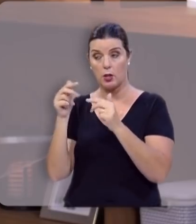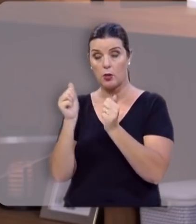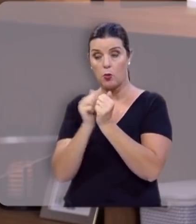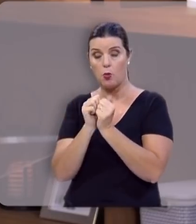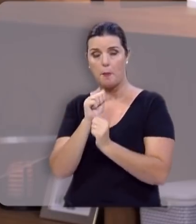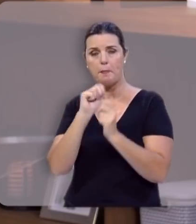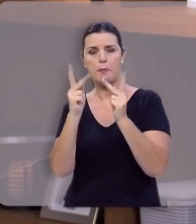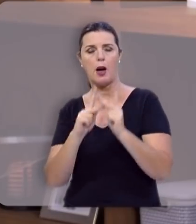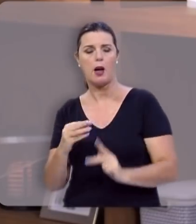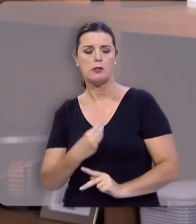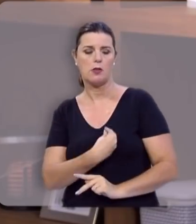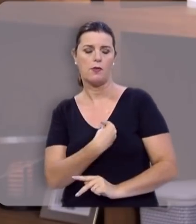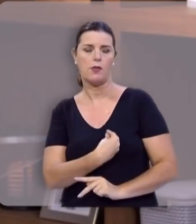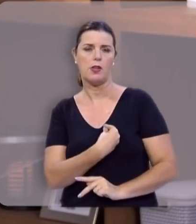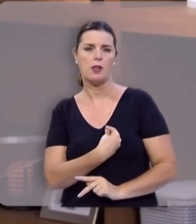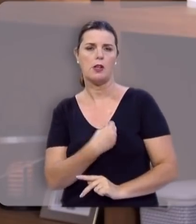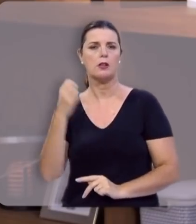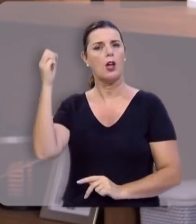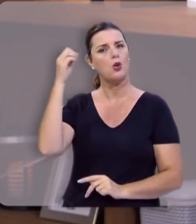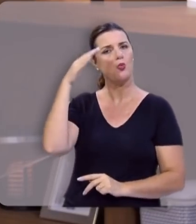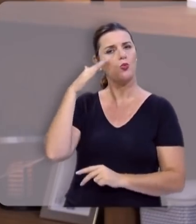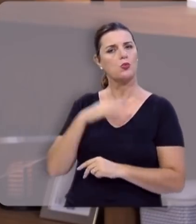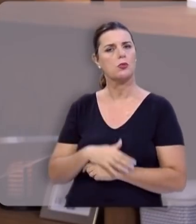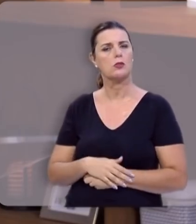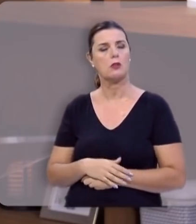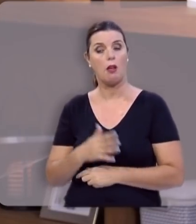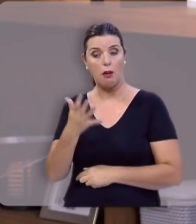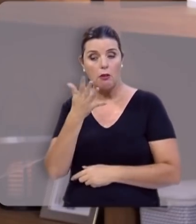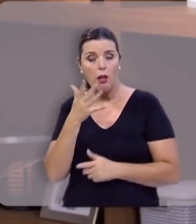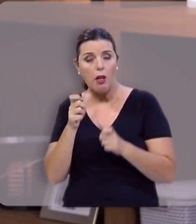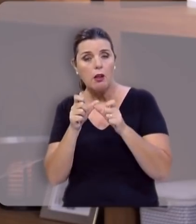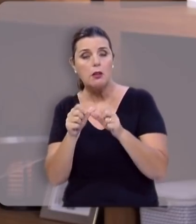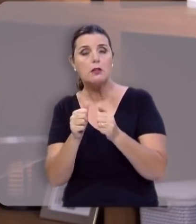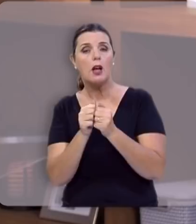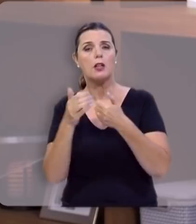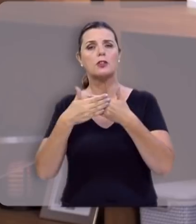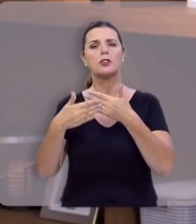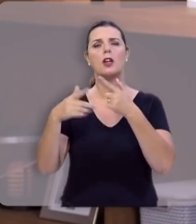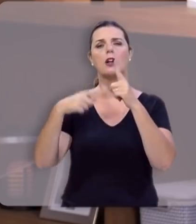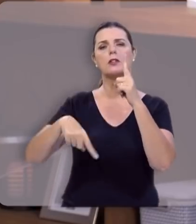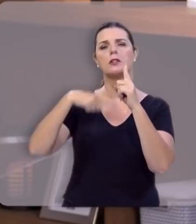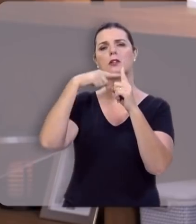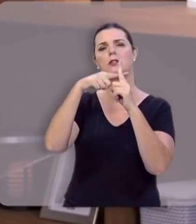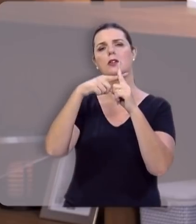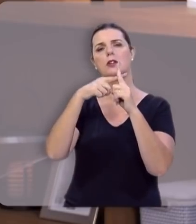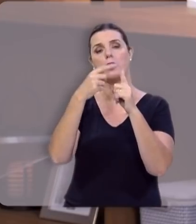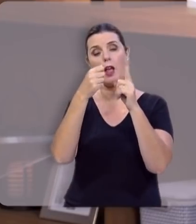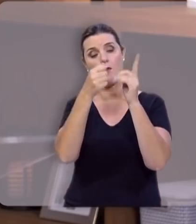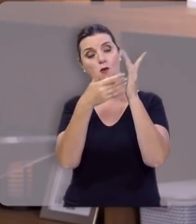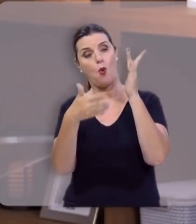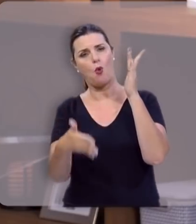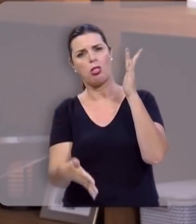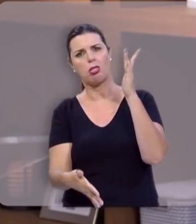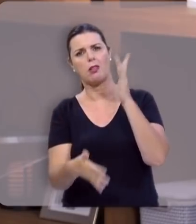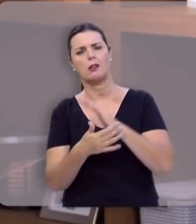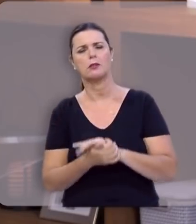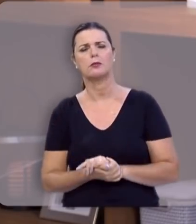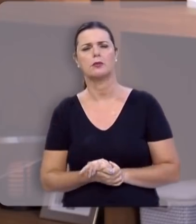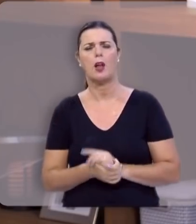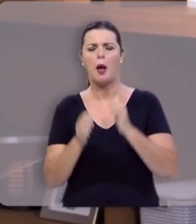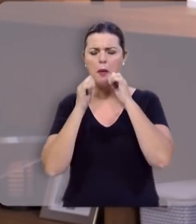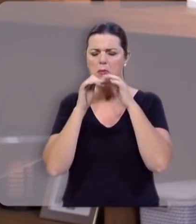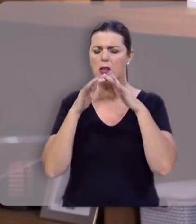gozo paz, vida e luz. Quer estar ao pé da cruz, que tão rica fonte. Hinos